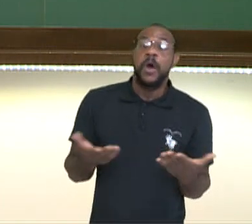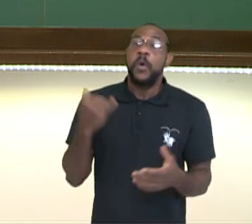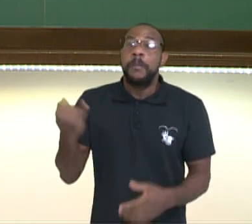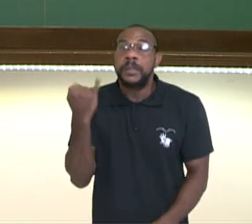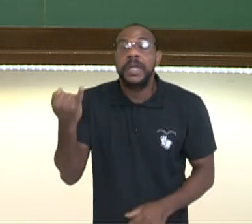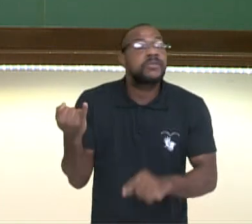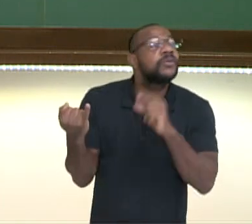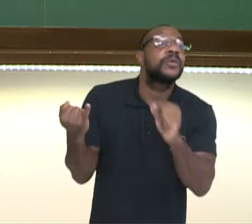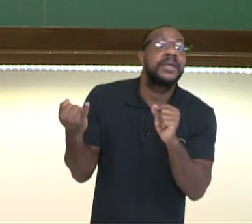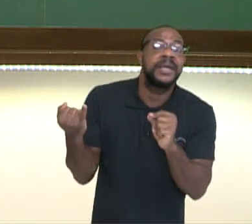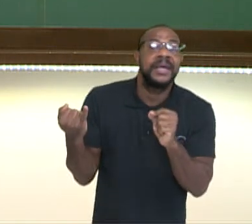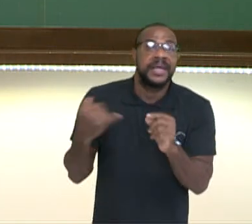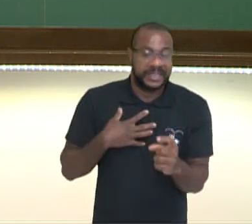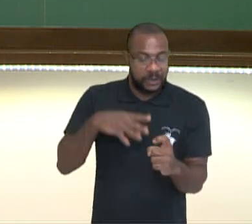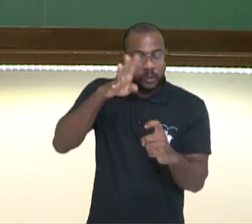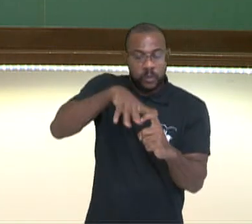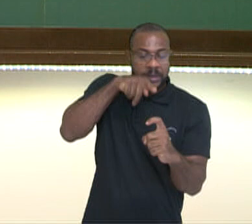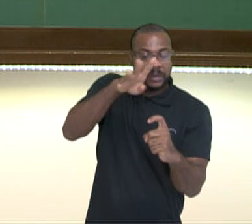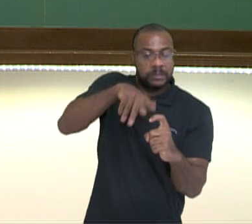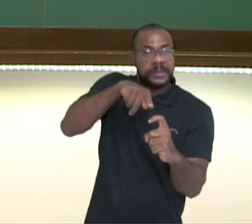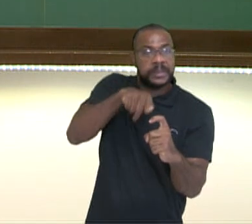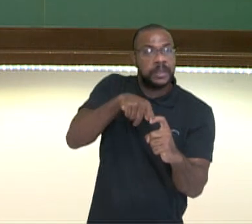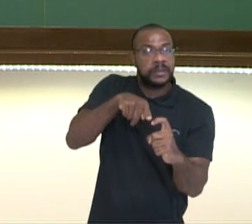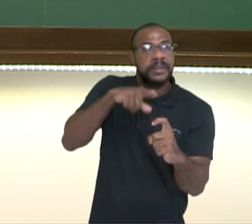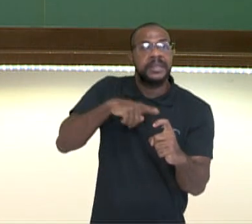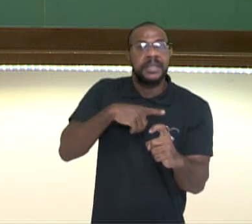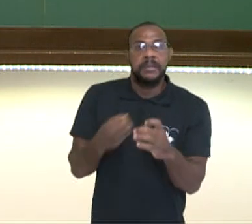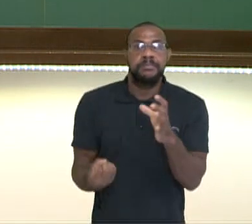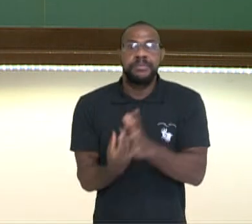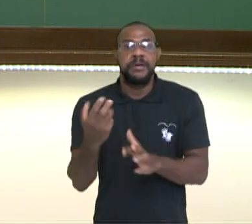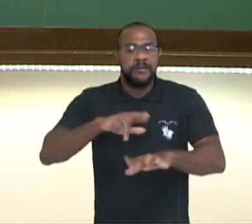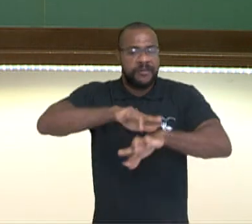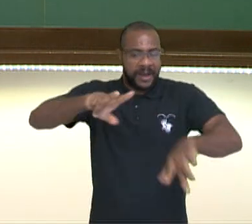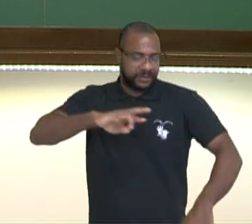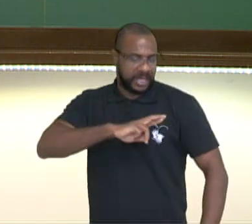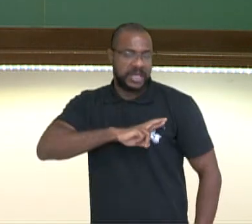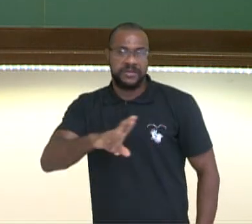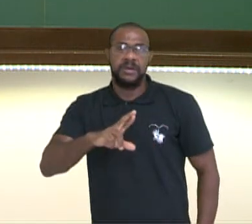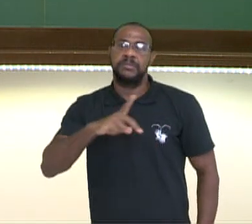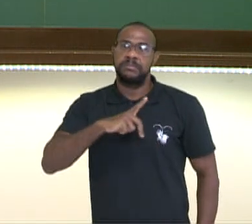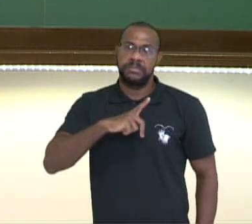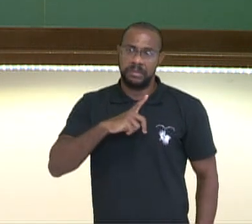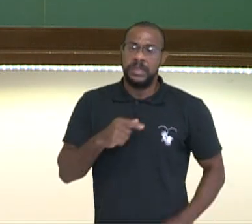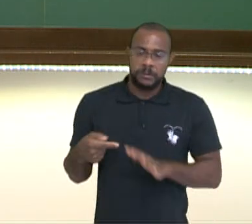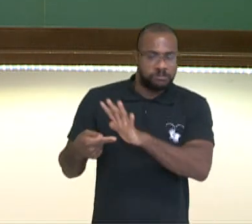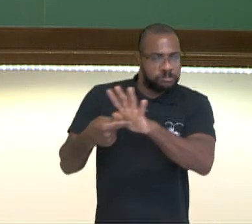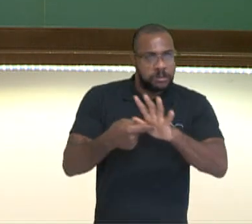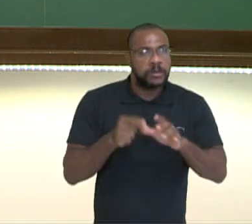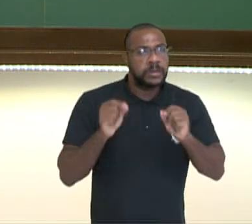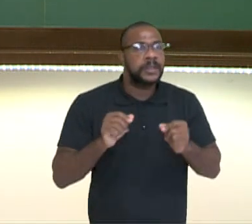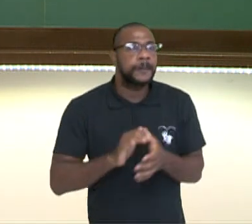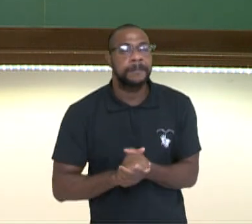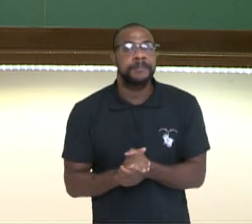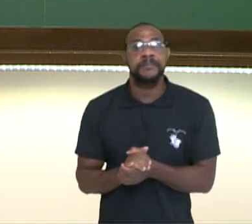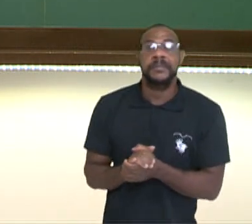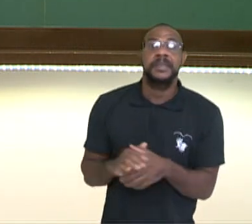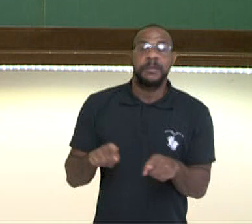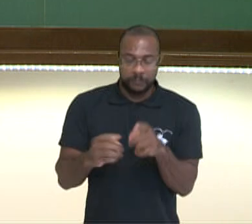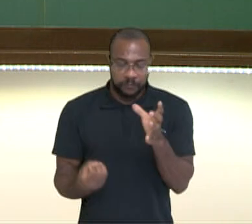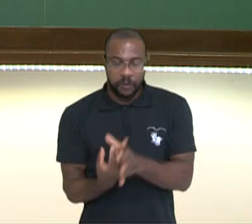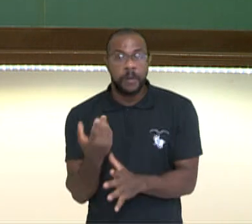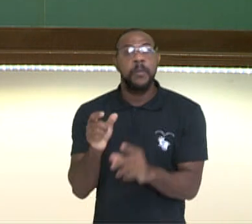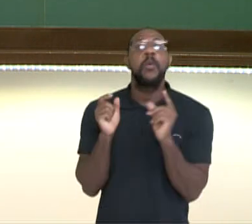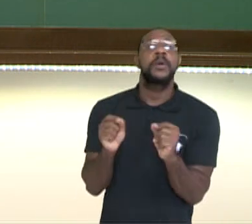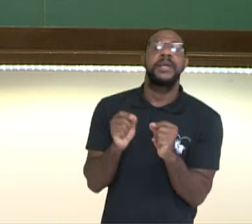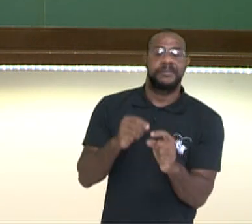importante é que um sistema mitológico ele é formado de várias crenças que compostas, né, que juntinhas, elas formam